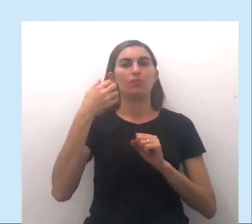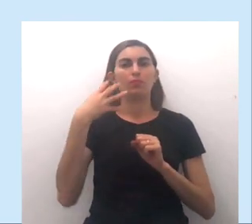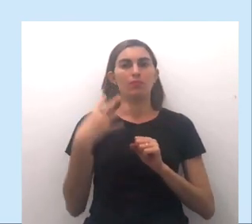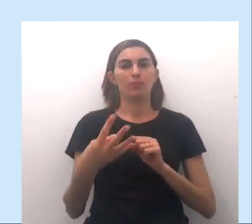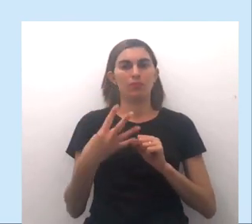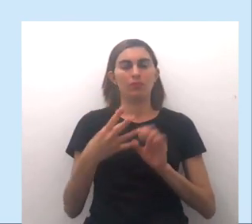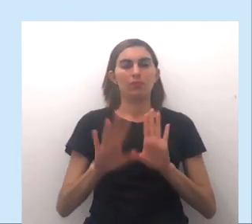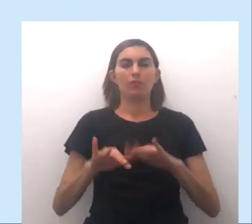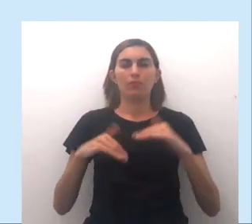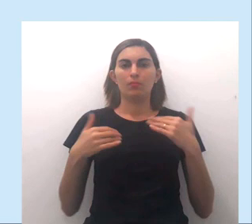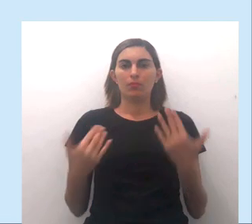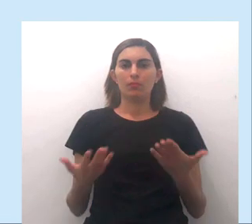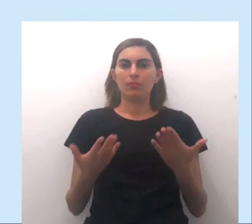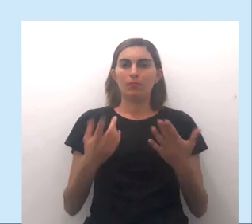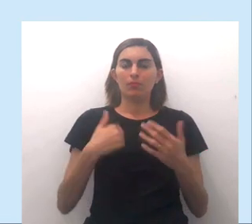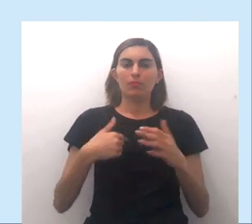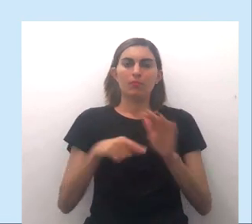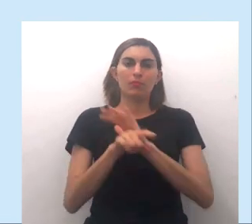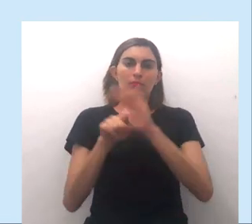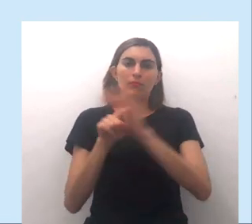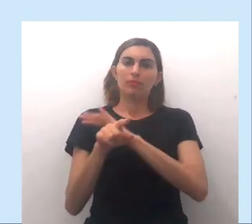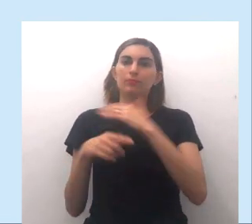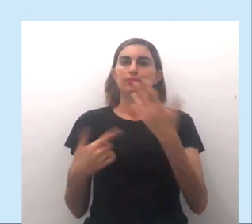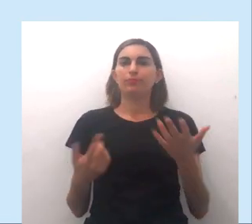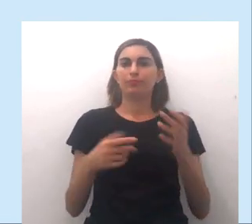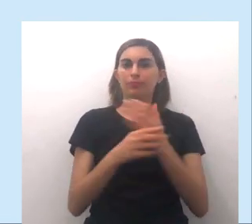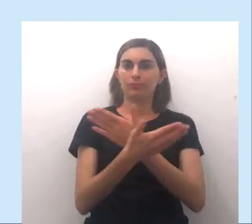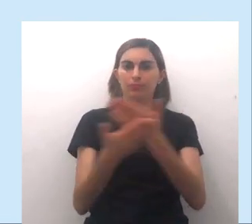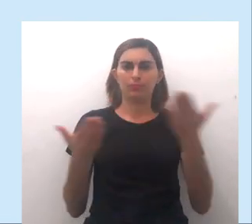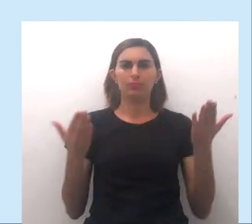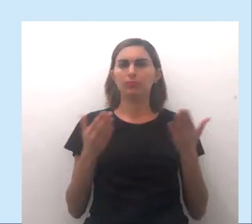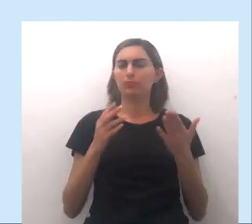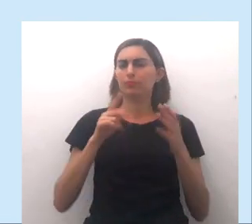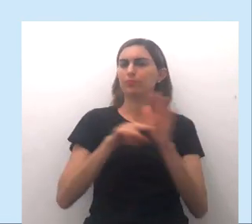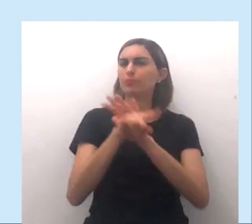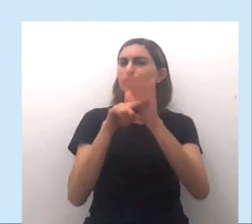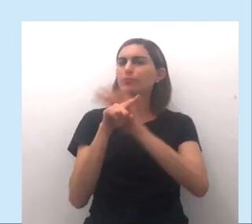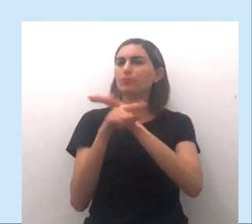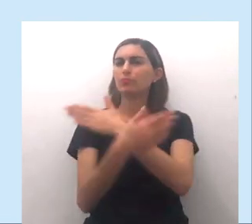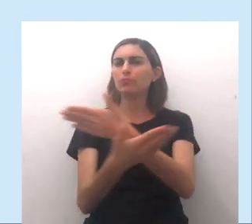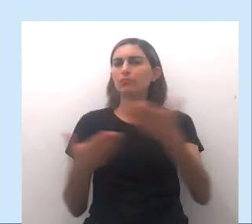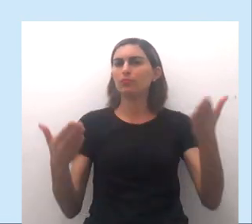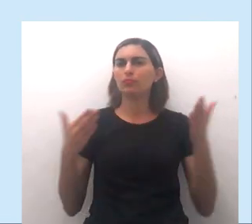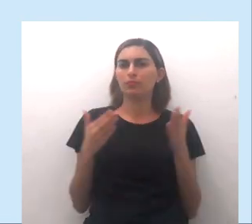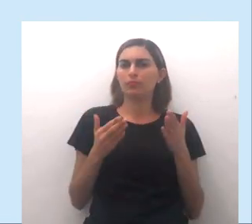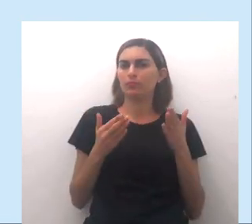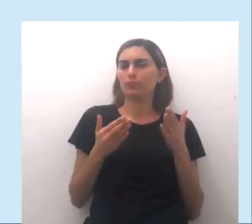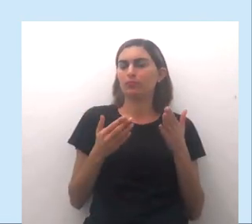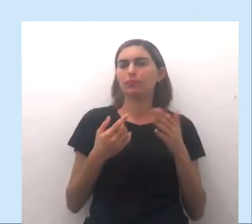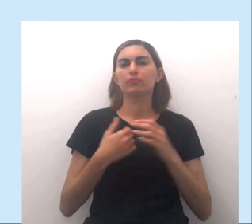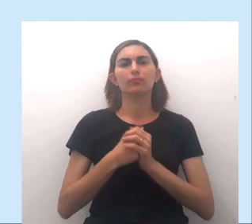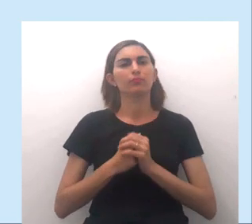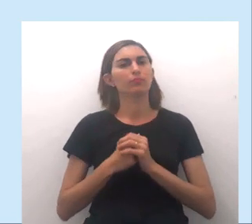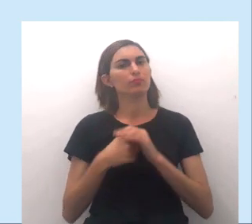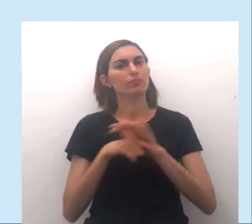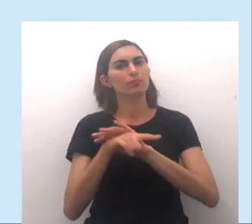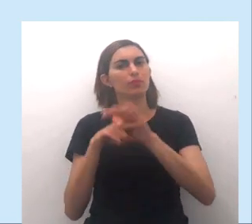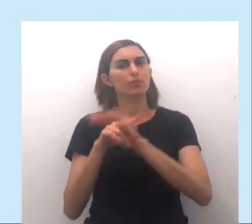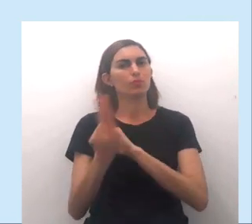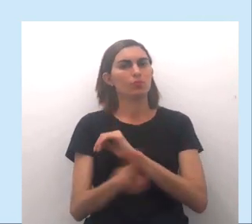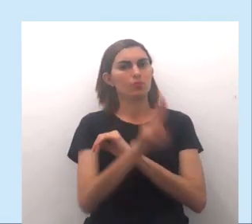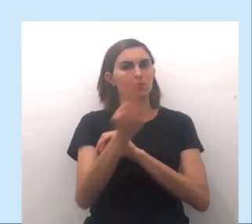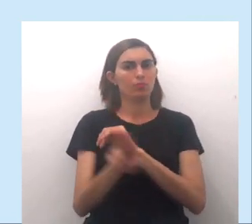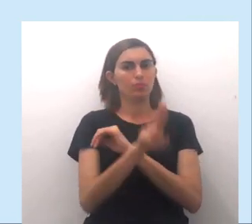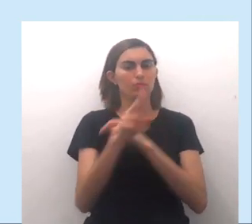Então, aí você pergunta, eu pergunto para vocês, pesquisa aí, as casas decimais do π. A gente só usa